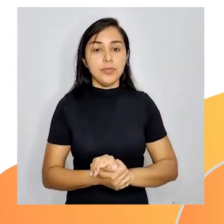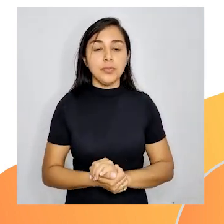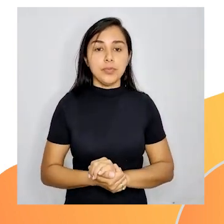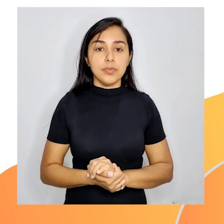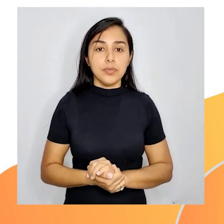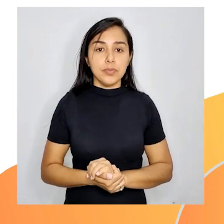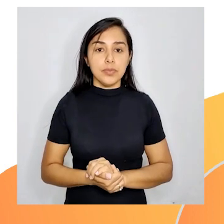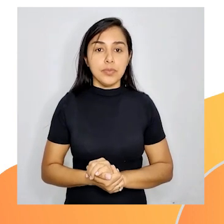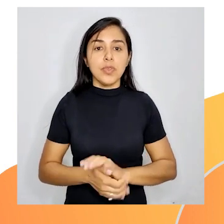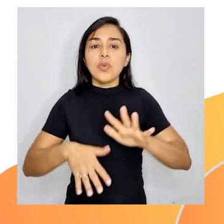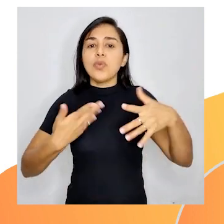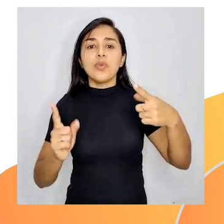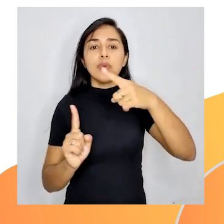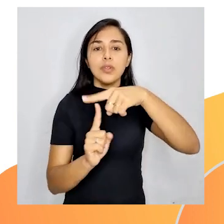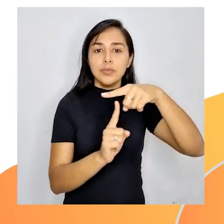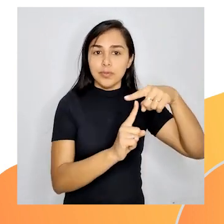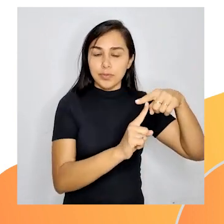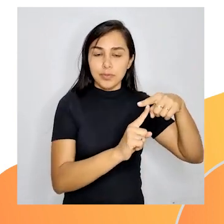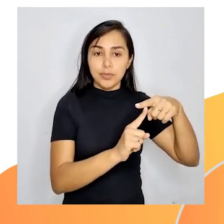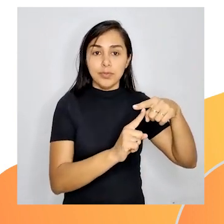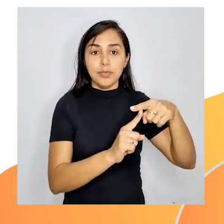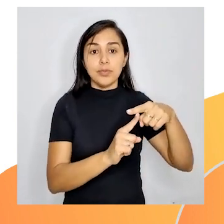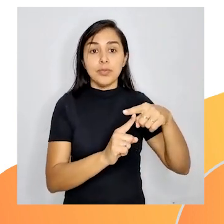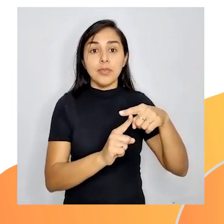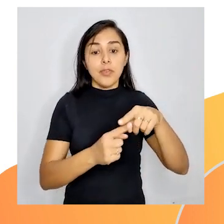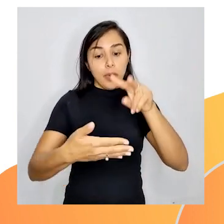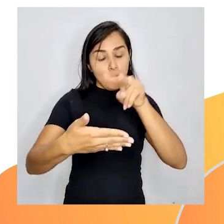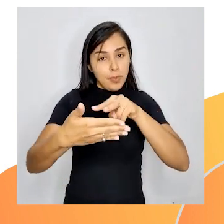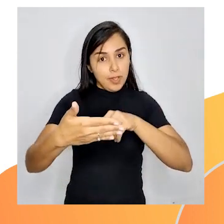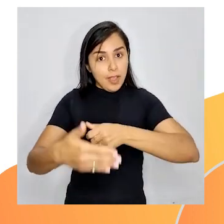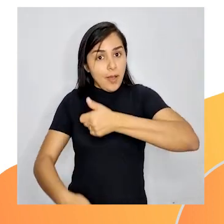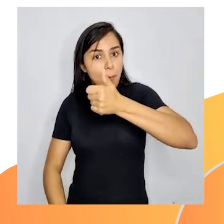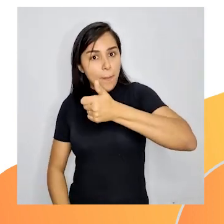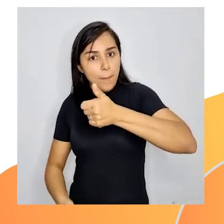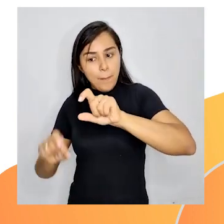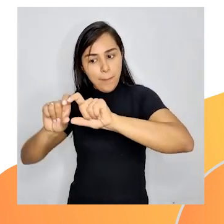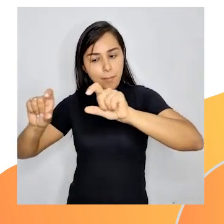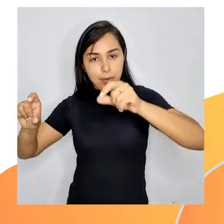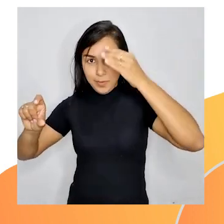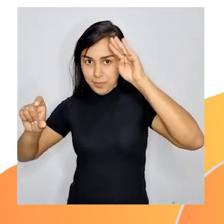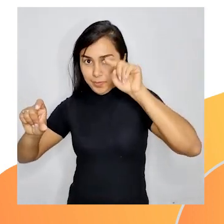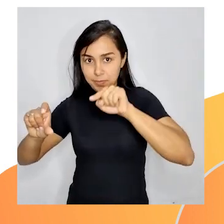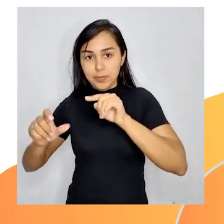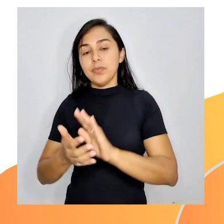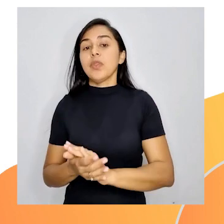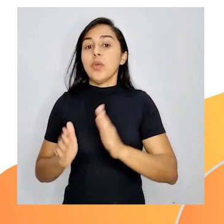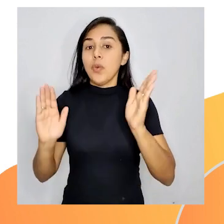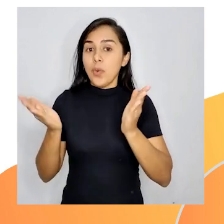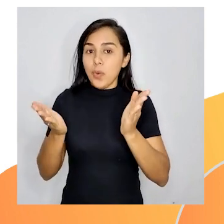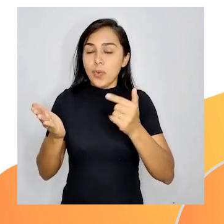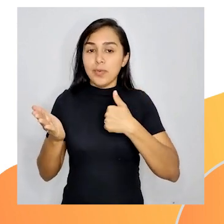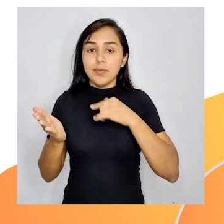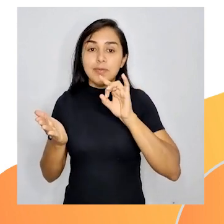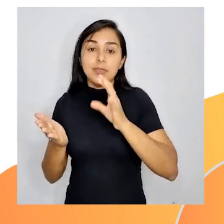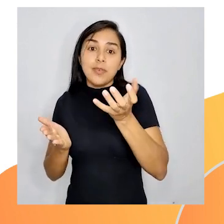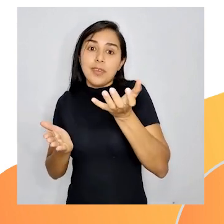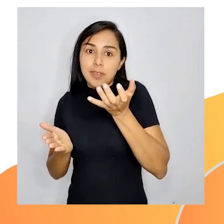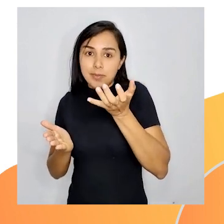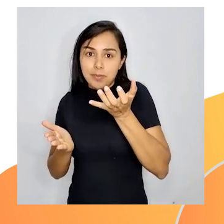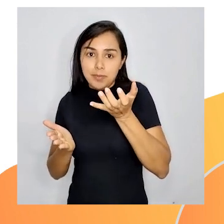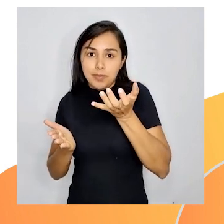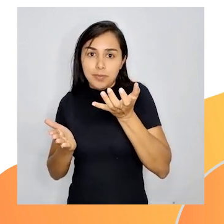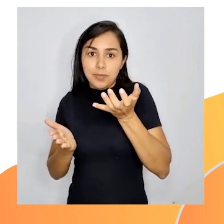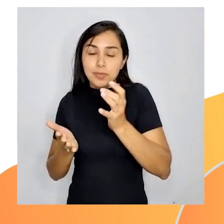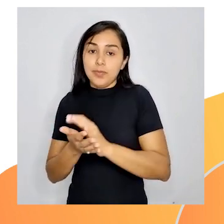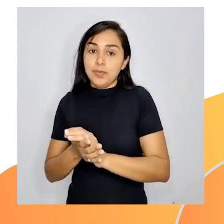ela é classificada? Vamos ver o que tem na oração principal. Hoje eu só quero. Nós temos